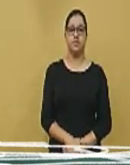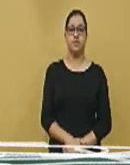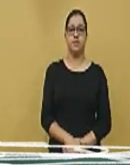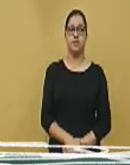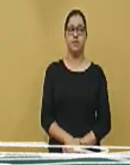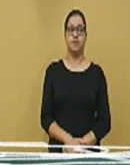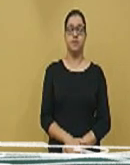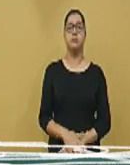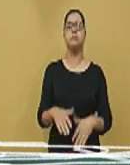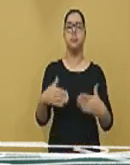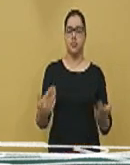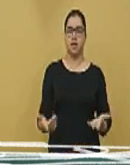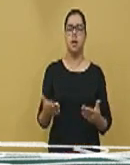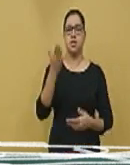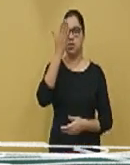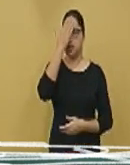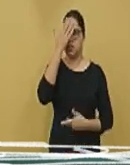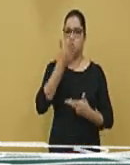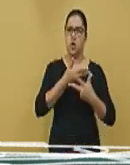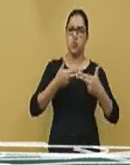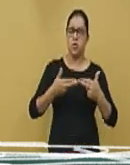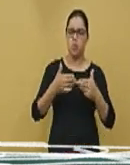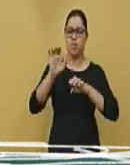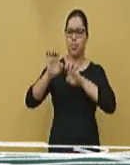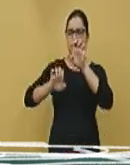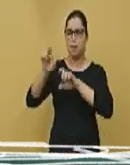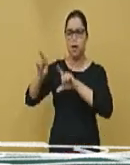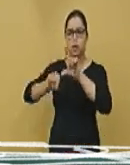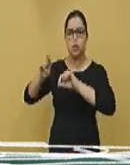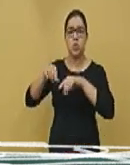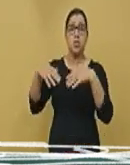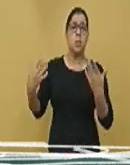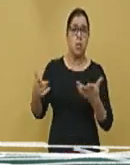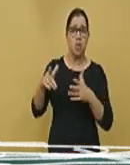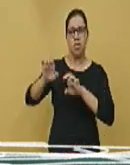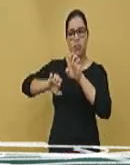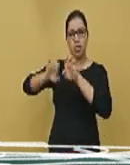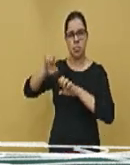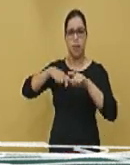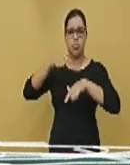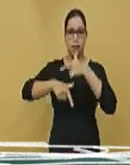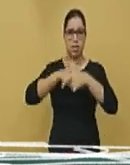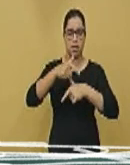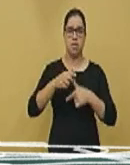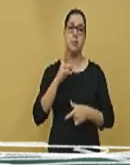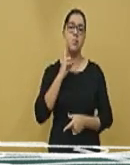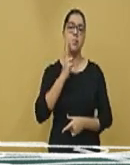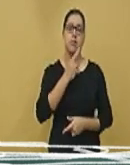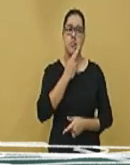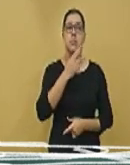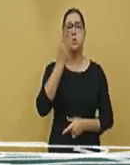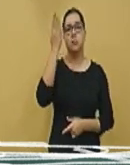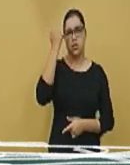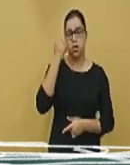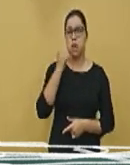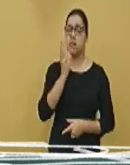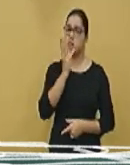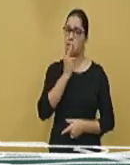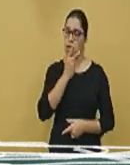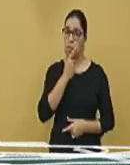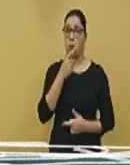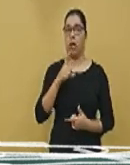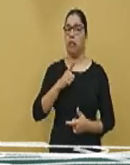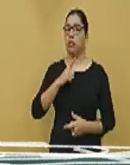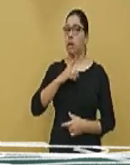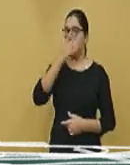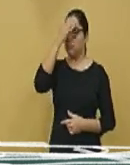Sabemos que o processo de licitação é ocorrido à escolha da universidade, a entrega de envelopes, tudo, é um processo de ampla concorrência.